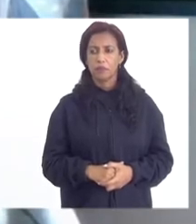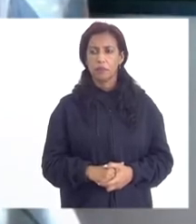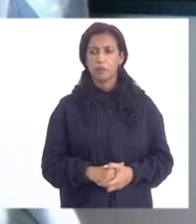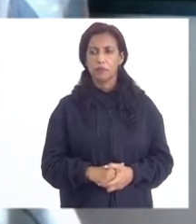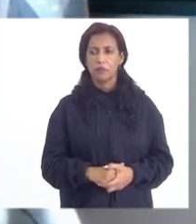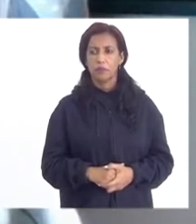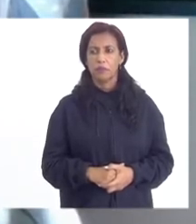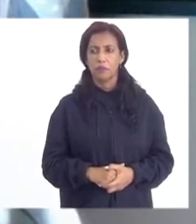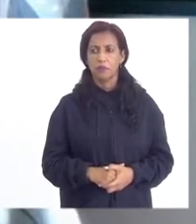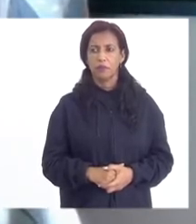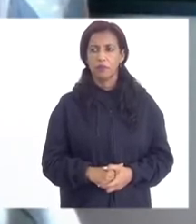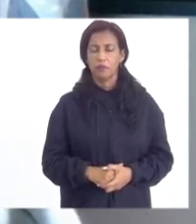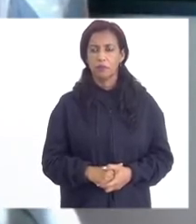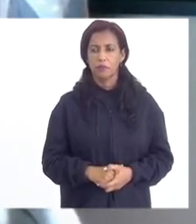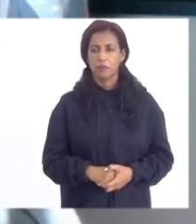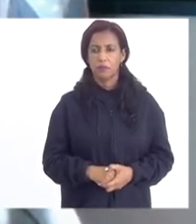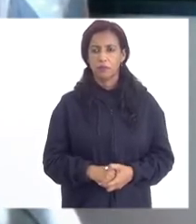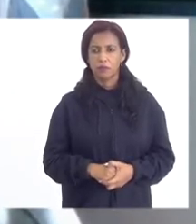Tá correto.